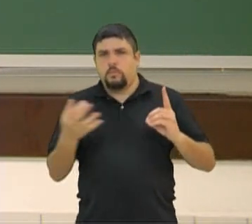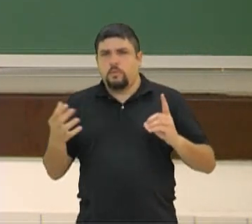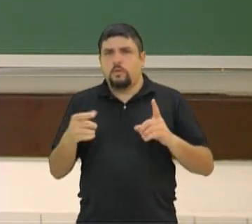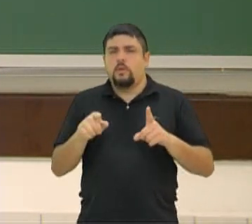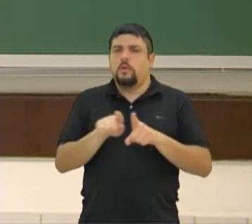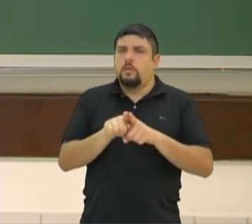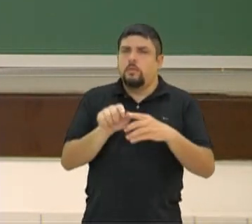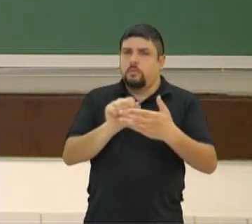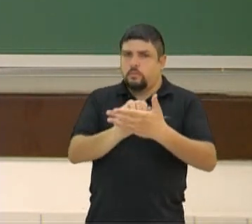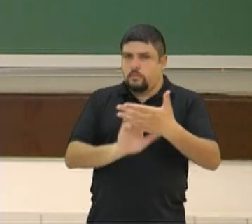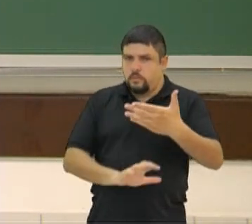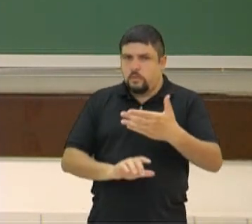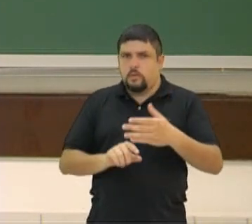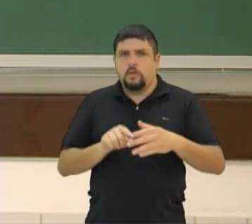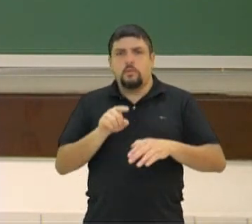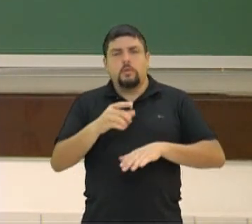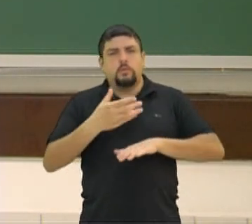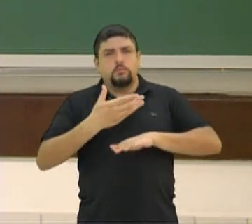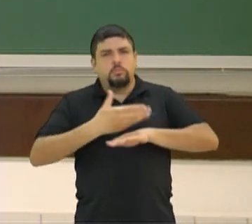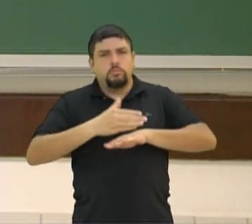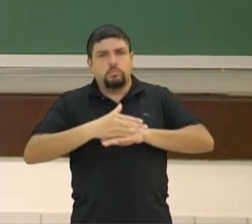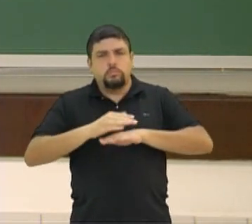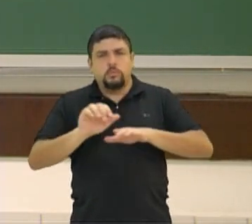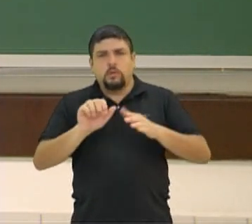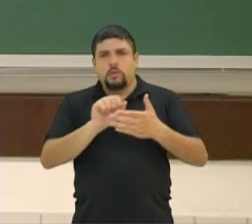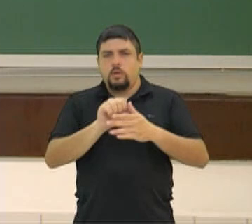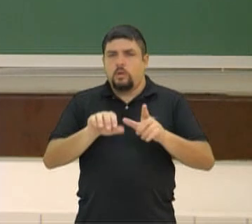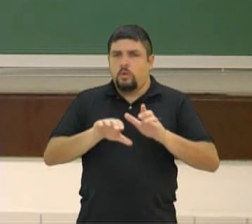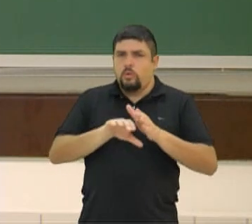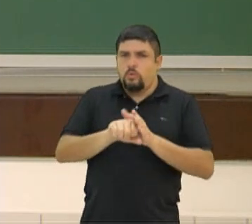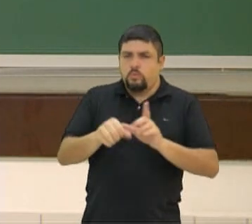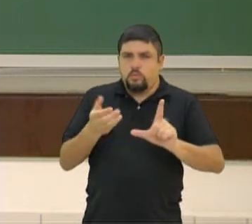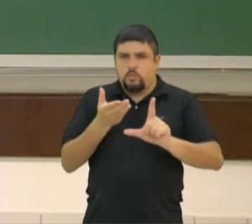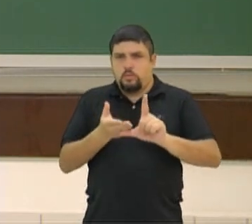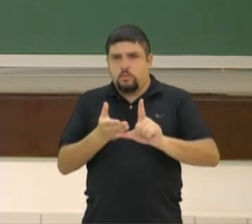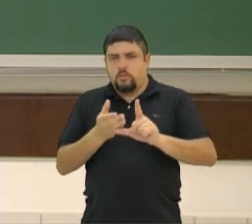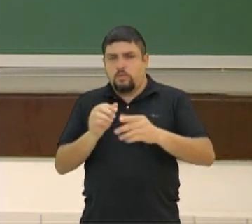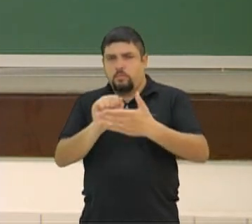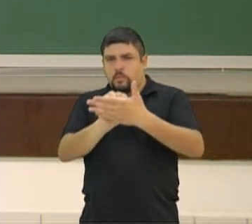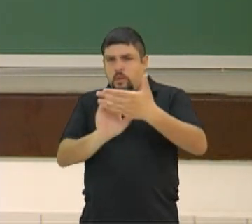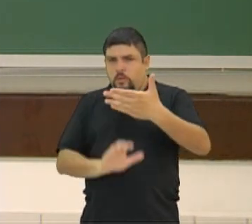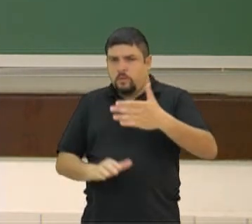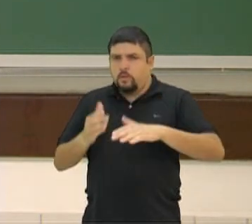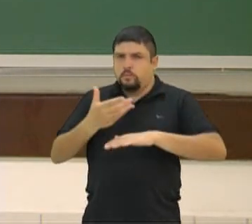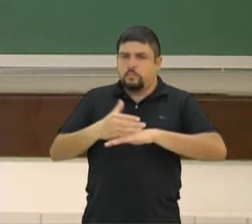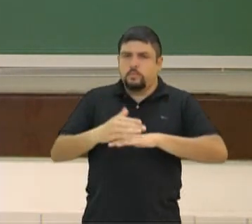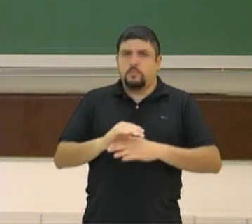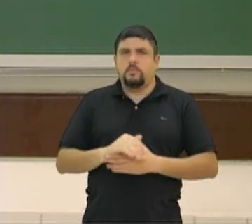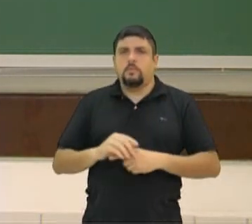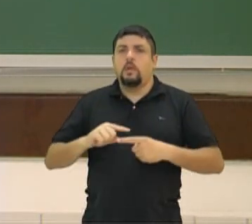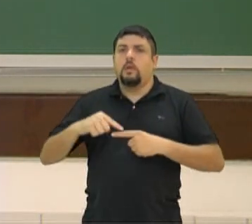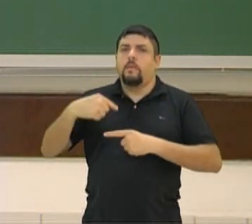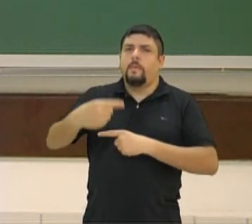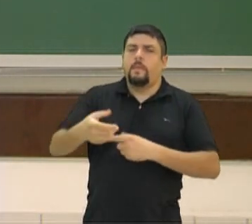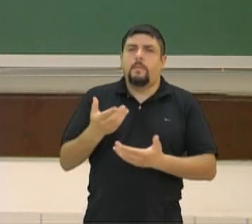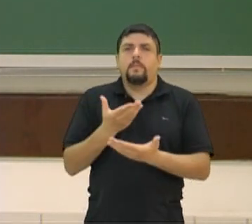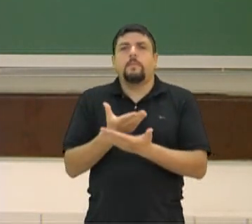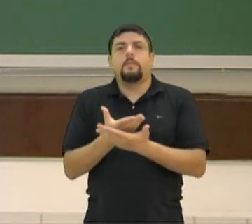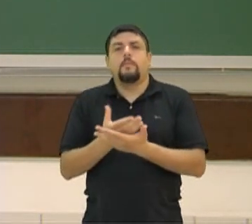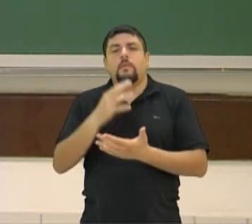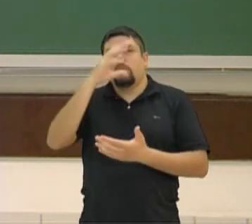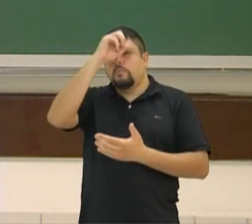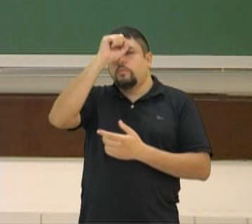exercícios. Você terá ali na sua chamada alguns exercícios que o professor preparou, não deixe de se aplicar. O que nós vamos ver na próxima aula? Nós